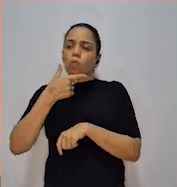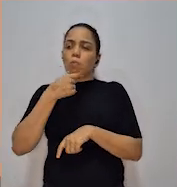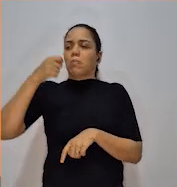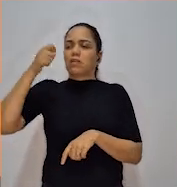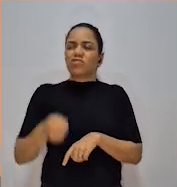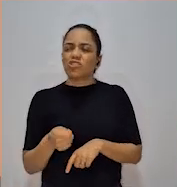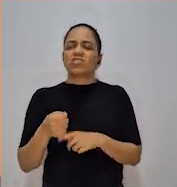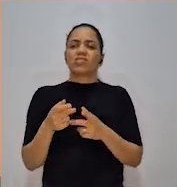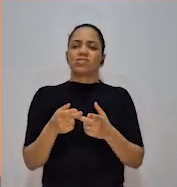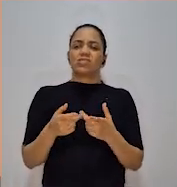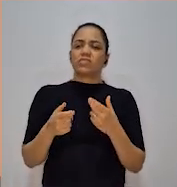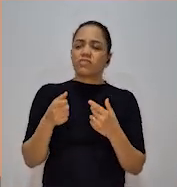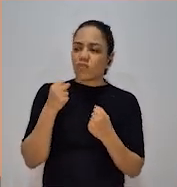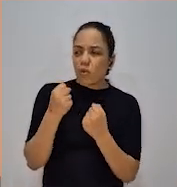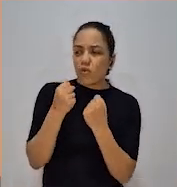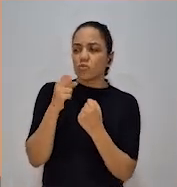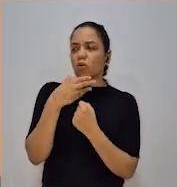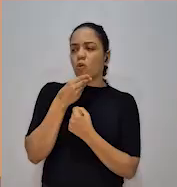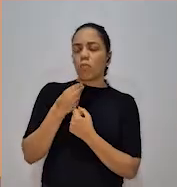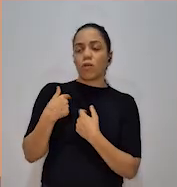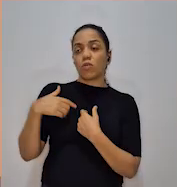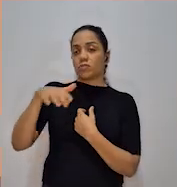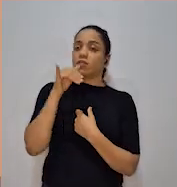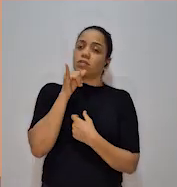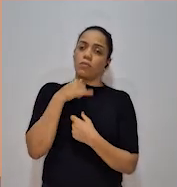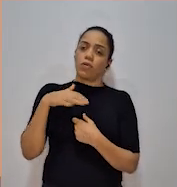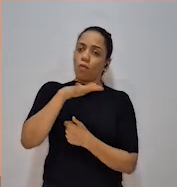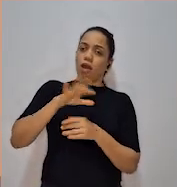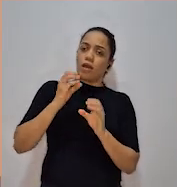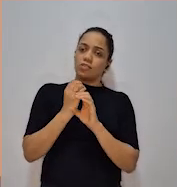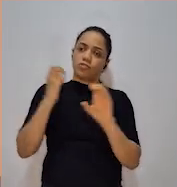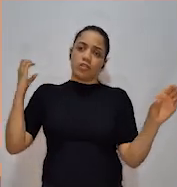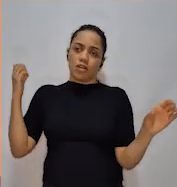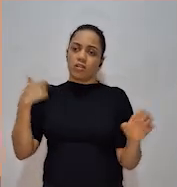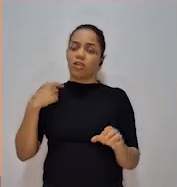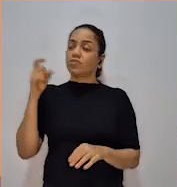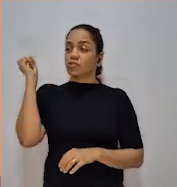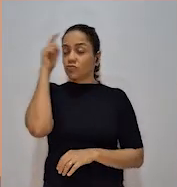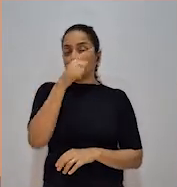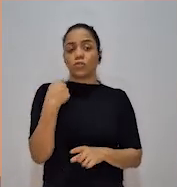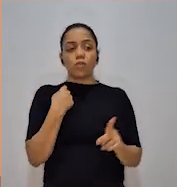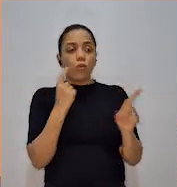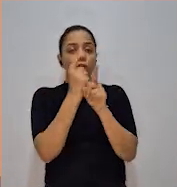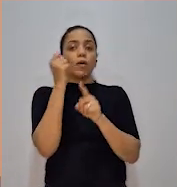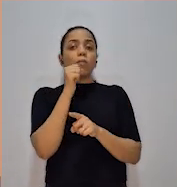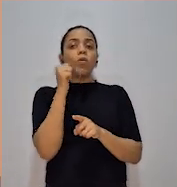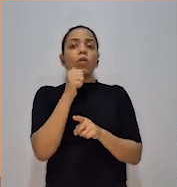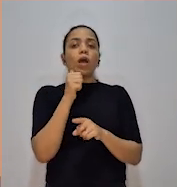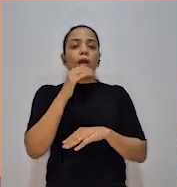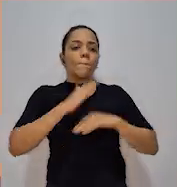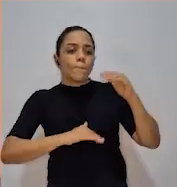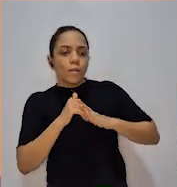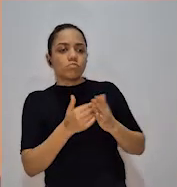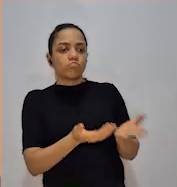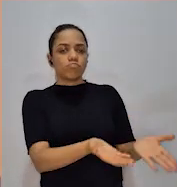machistas? Contextualizando, trabalho na área da engenharia e temos dificuldade de alcançar mulheres até mesmo no funil de recrutamento e